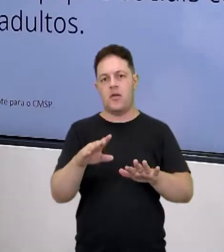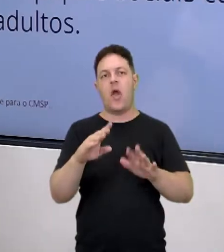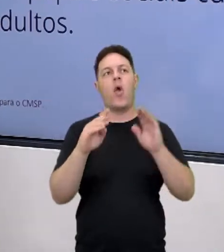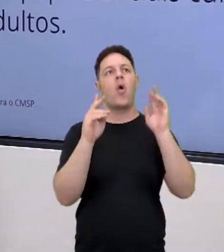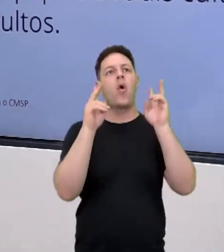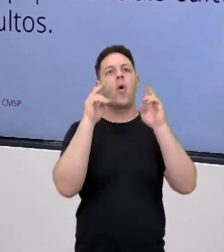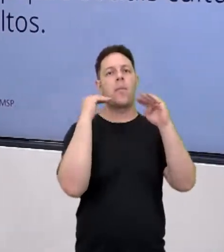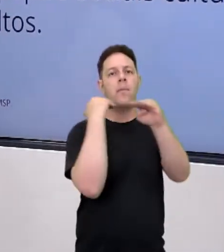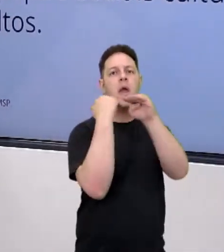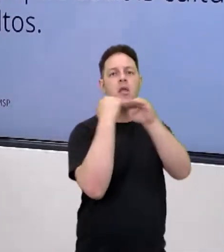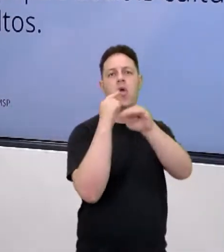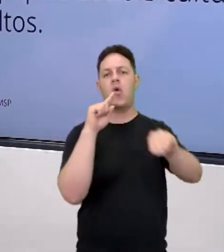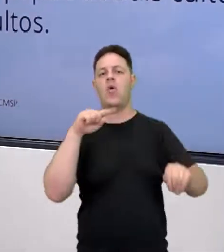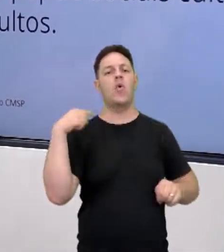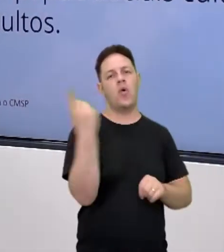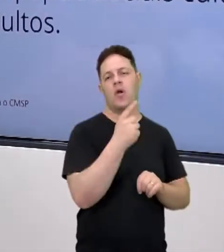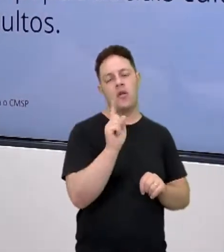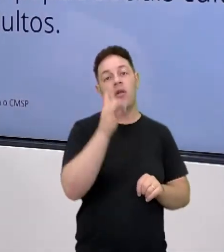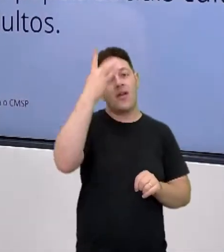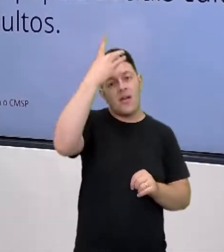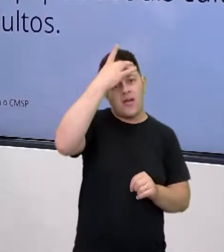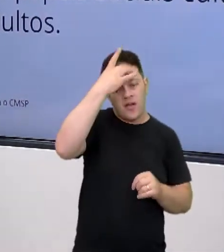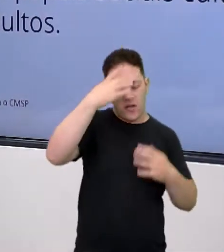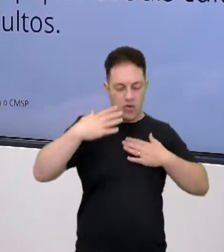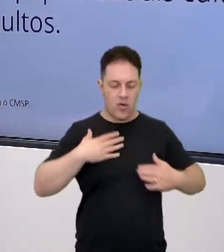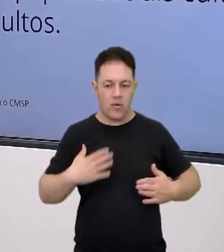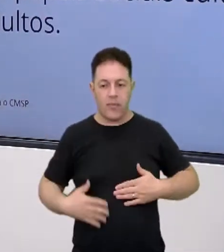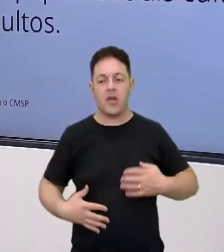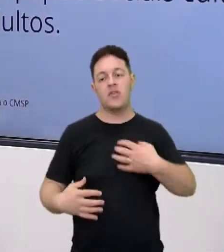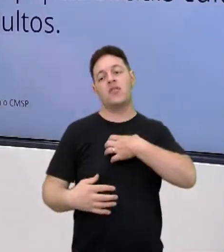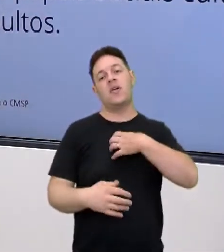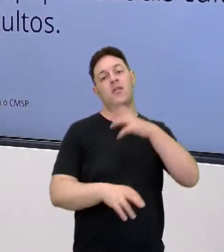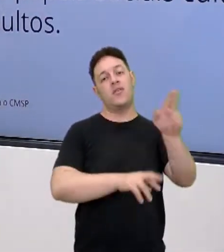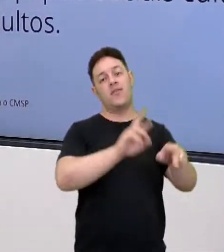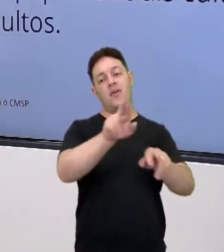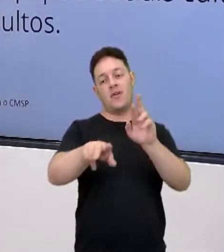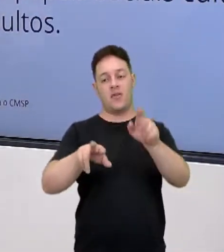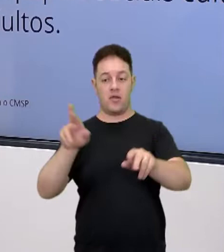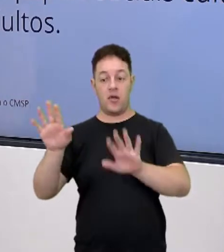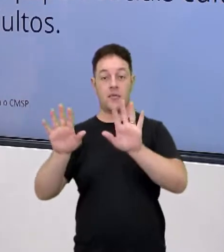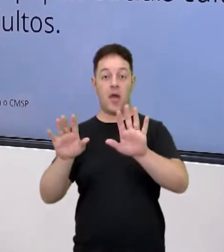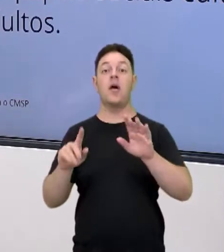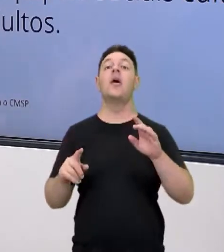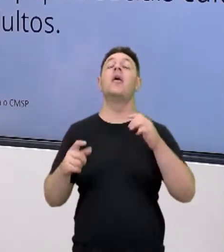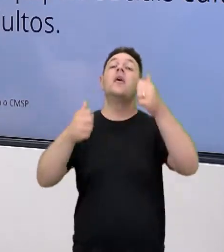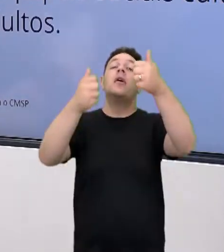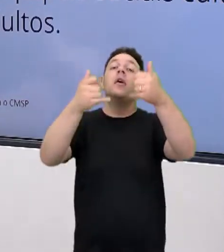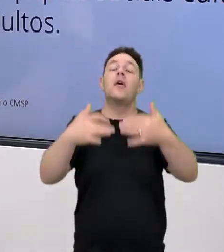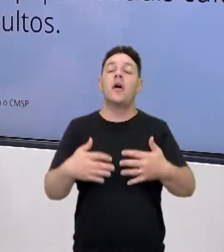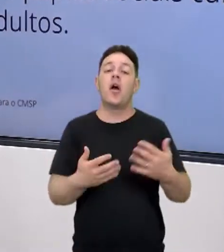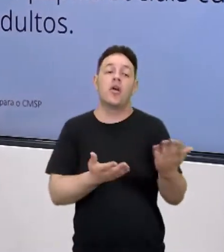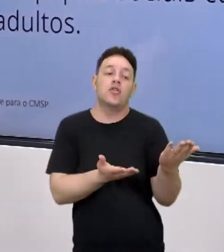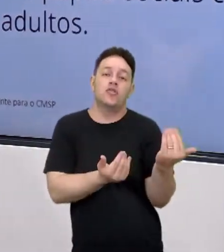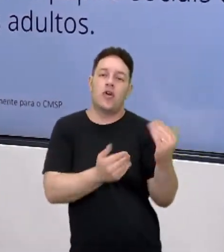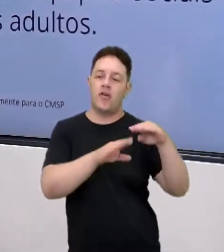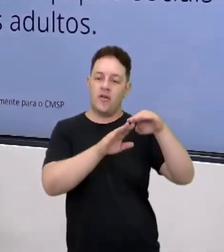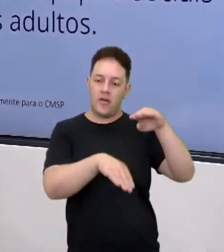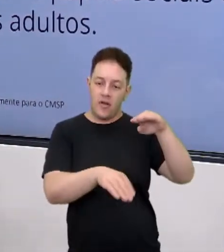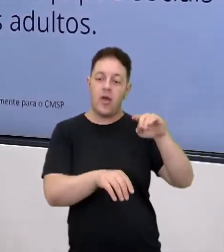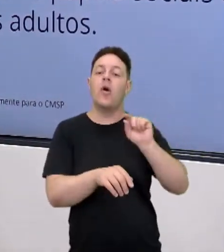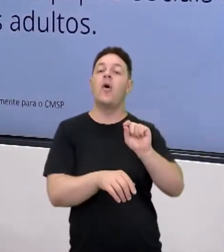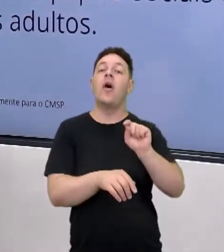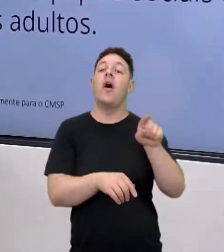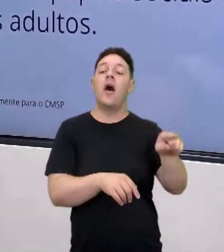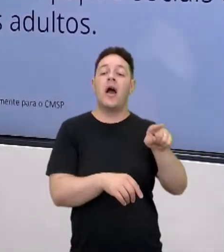Porque, obviamente, cada pessoa tem um corpo e um desenvolvimento. Mas a gente está falando do adolescente, é a questão de que ele